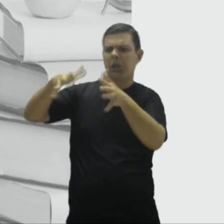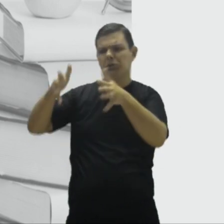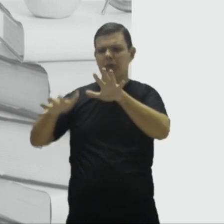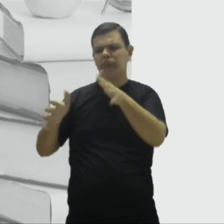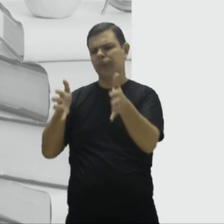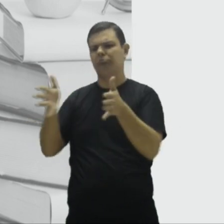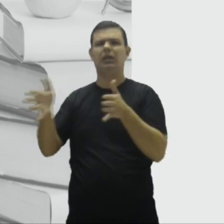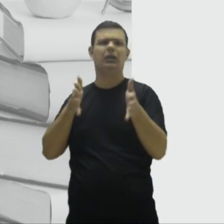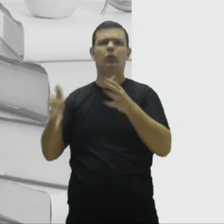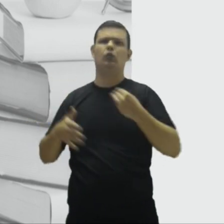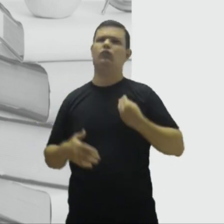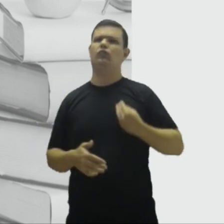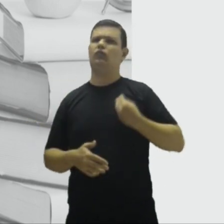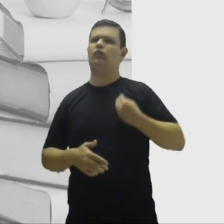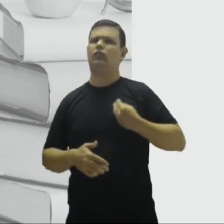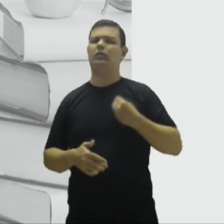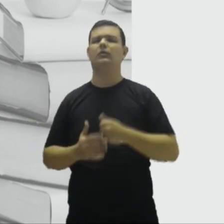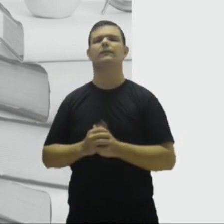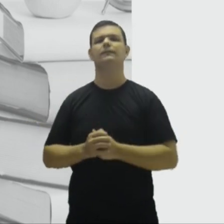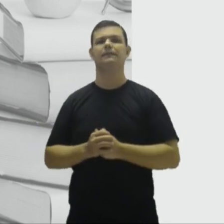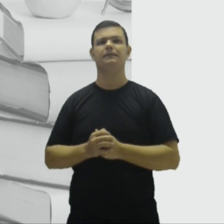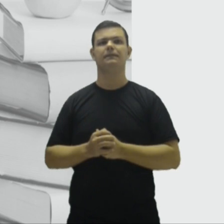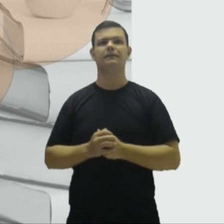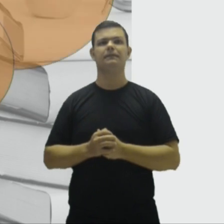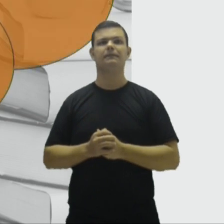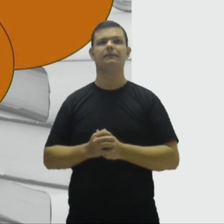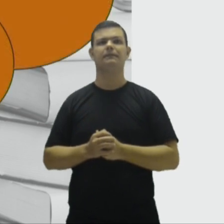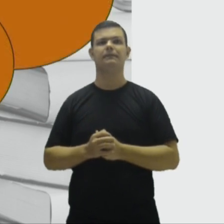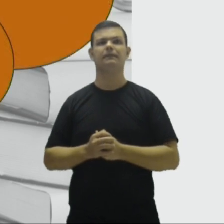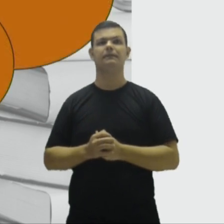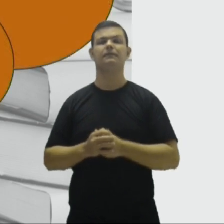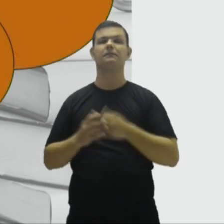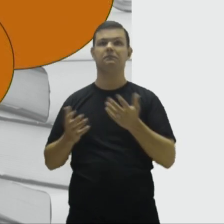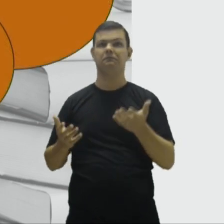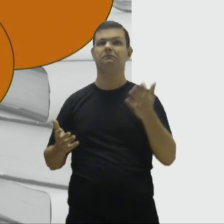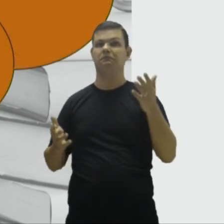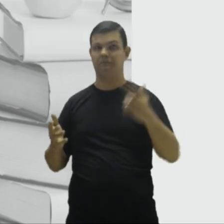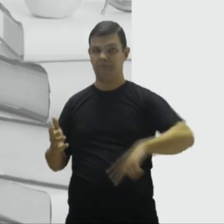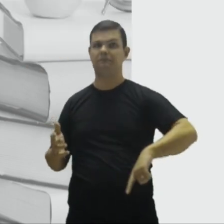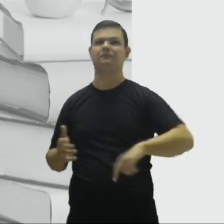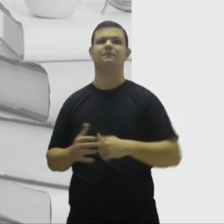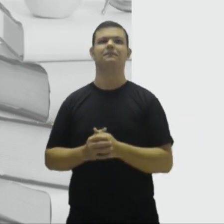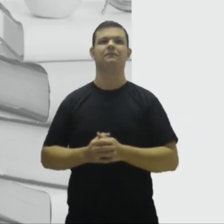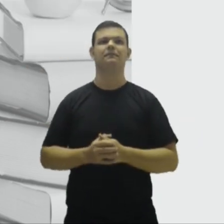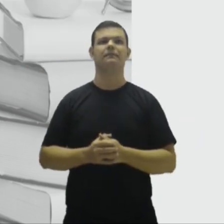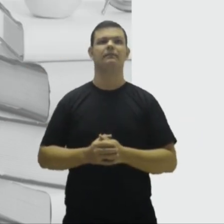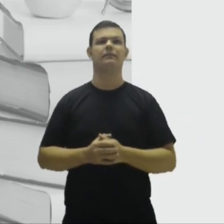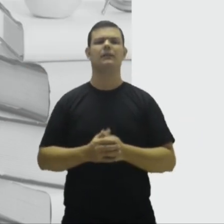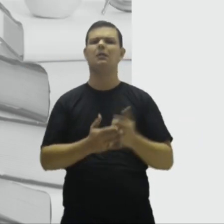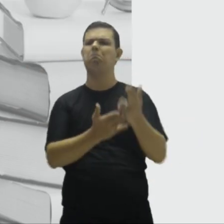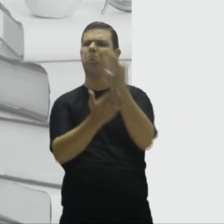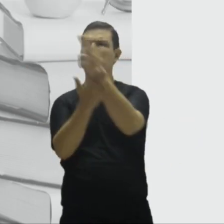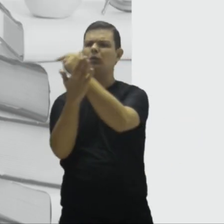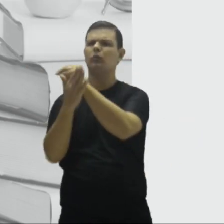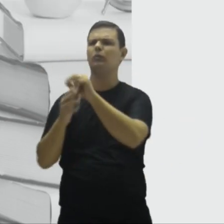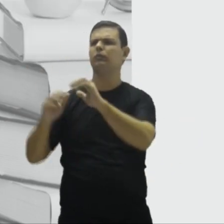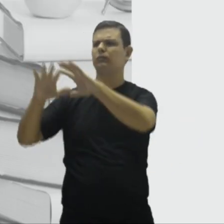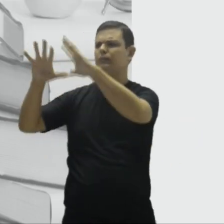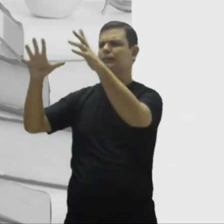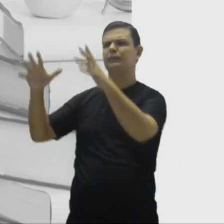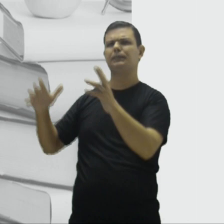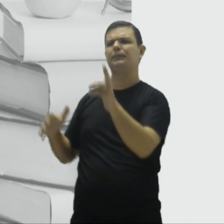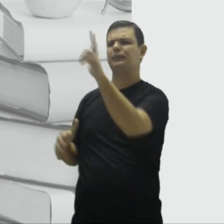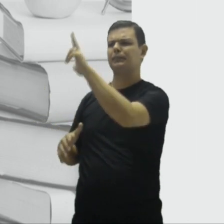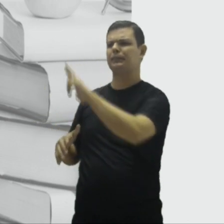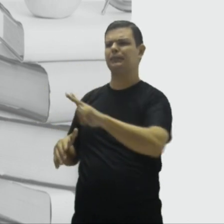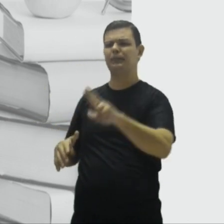aproximadamente o tempo de existência daquele esqueleto, ok? Vamos lá. A pintura rupestre, talvez você